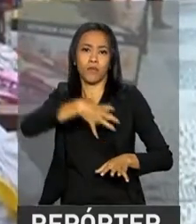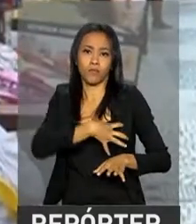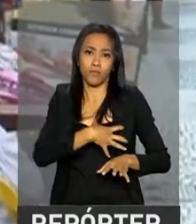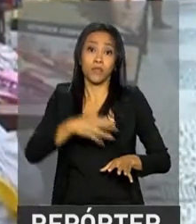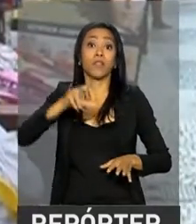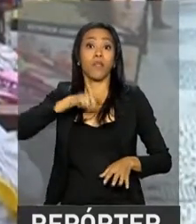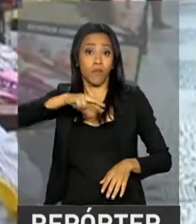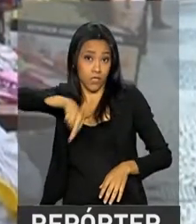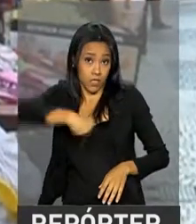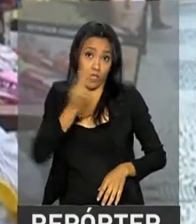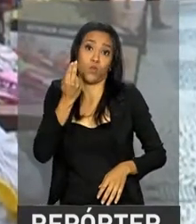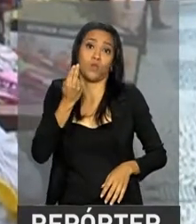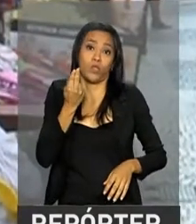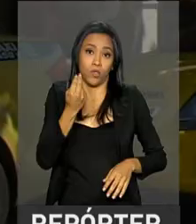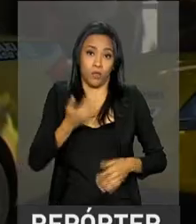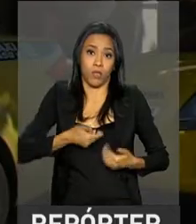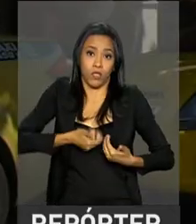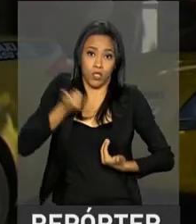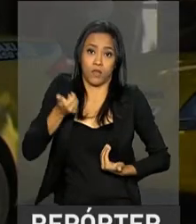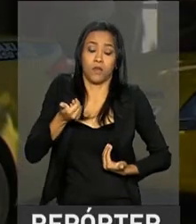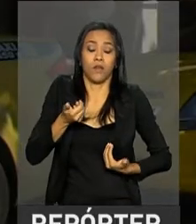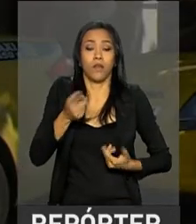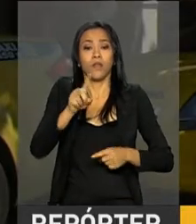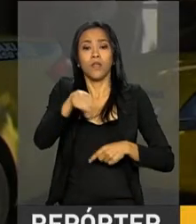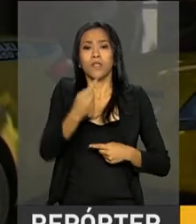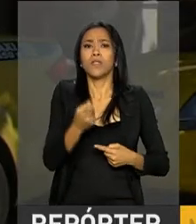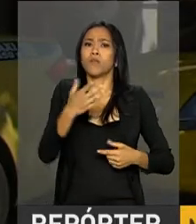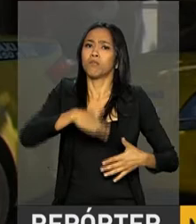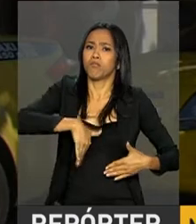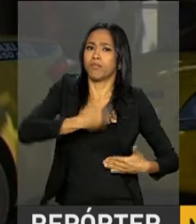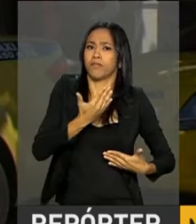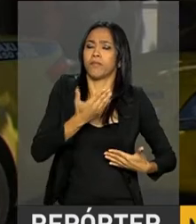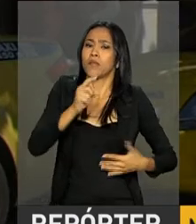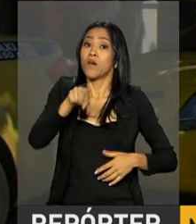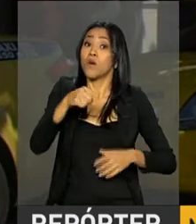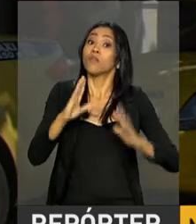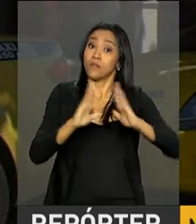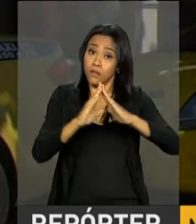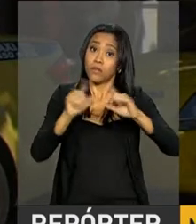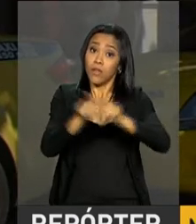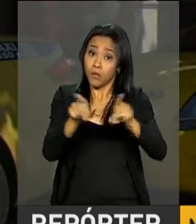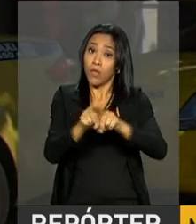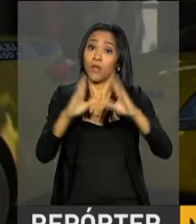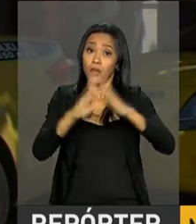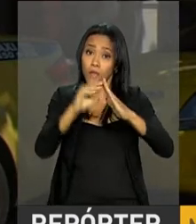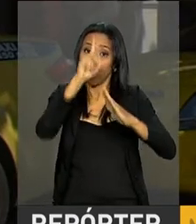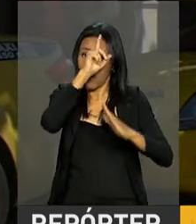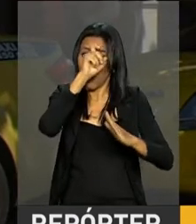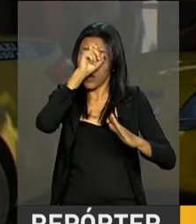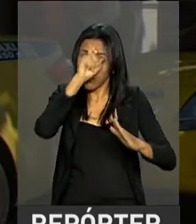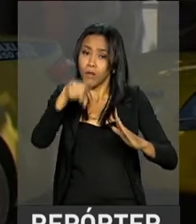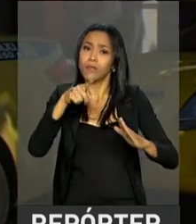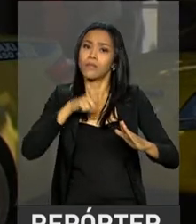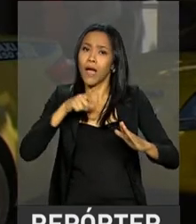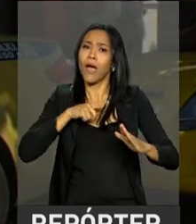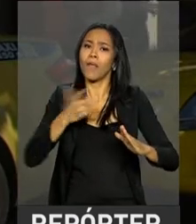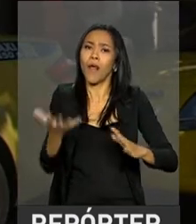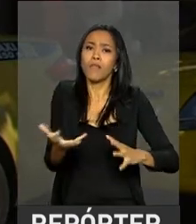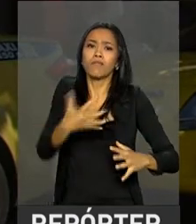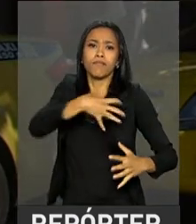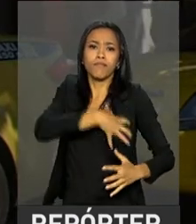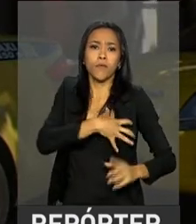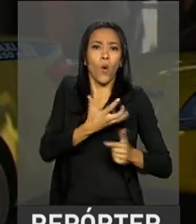a cirurgia da retirada do tumor além da mastectomia o sistema único de saúde também oferece a reconstrução mamária